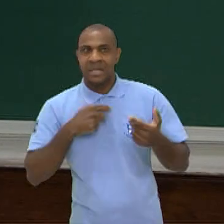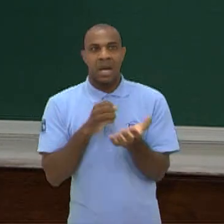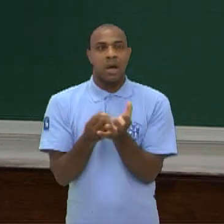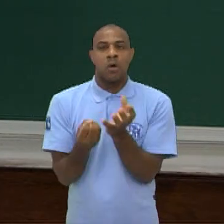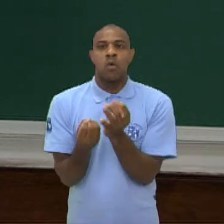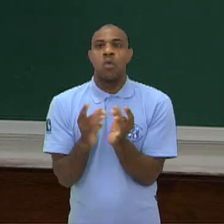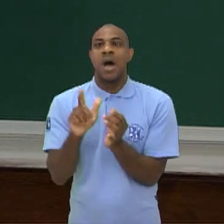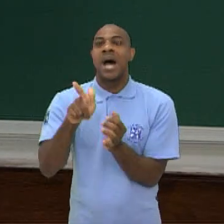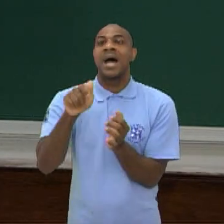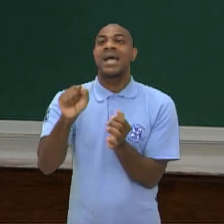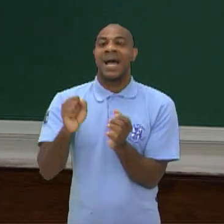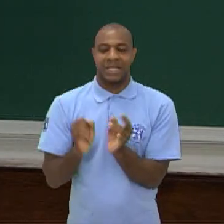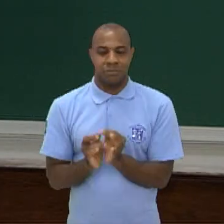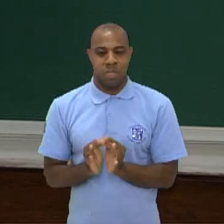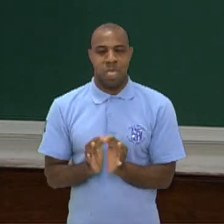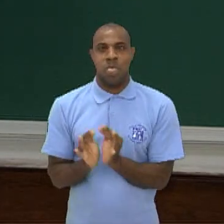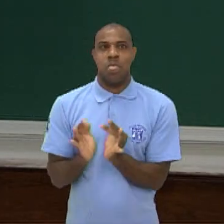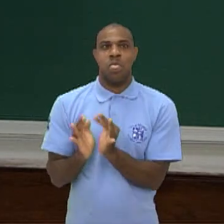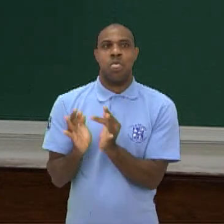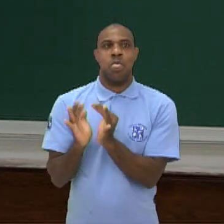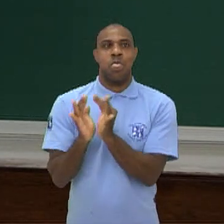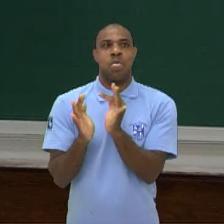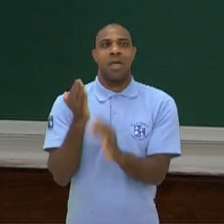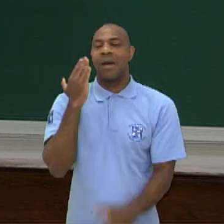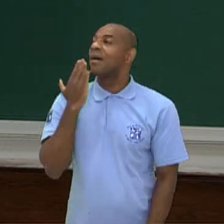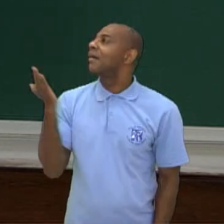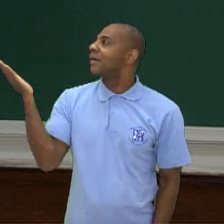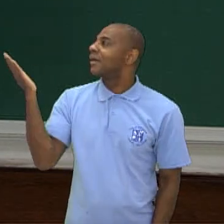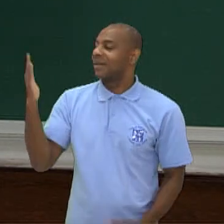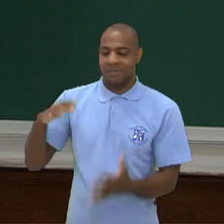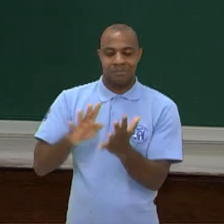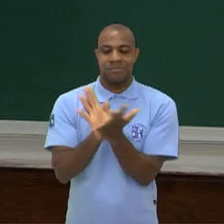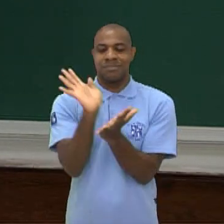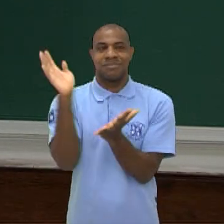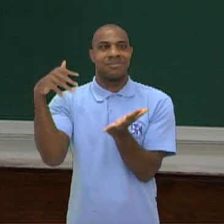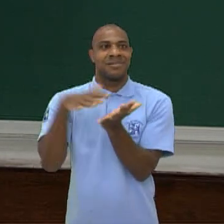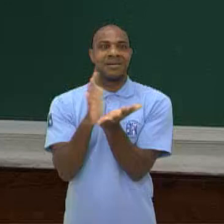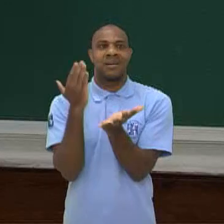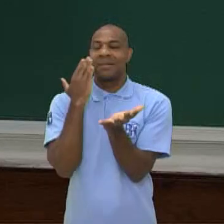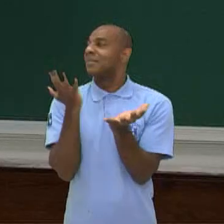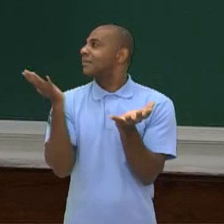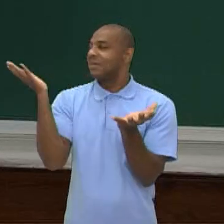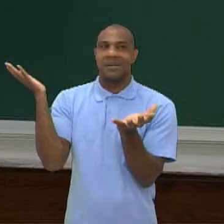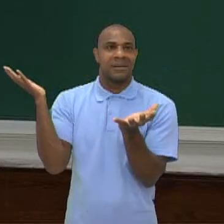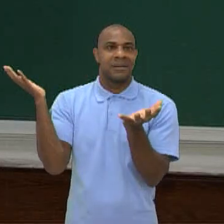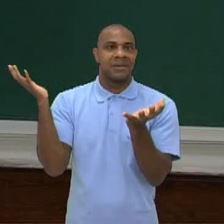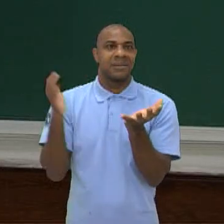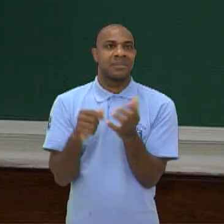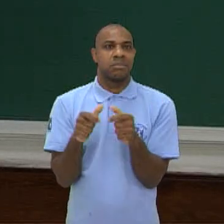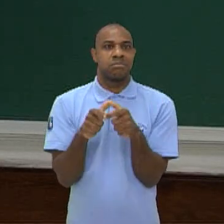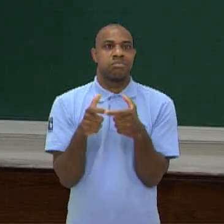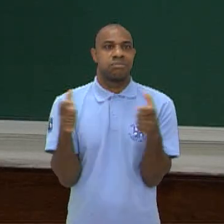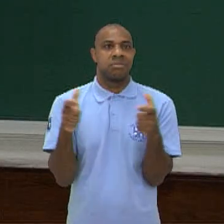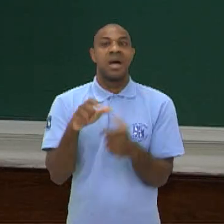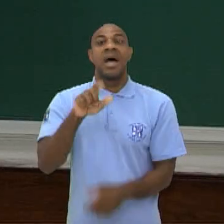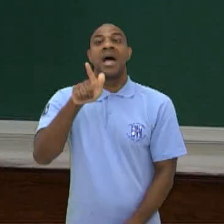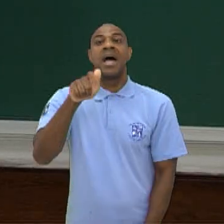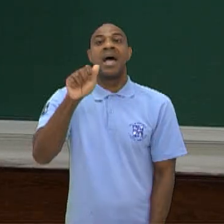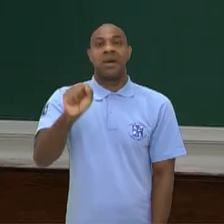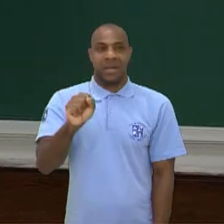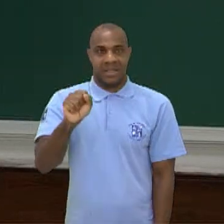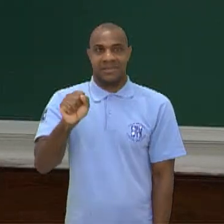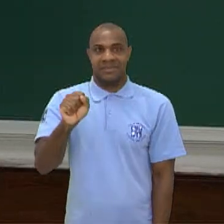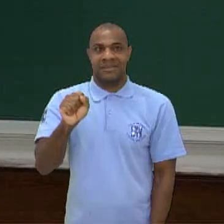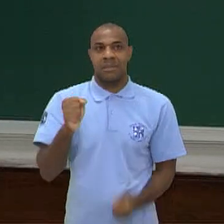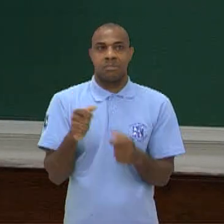vivos. O problema é que a gente tem criado muito, né, rebanho bovino para consumo. Então, tem aumentado muito também esse gás do efeito